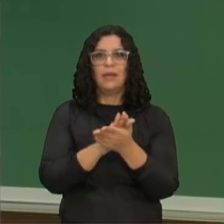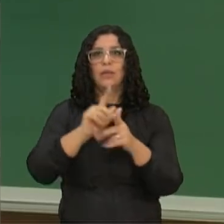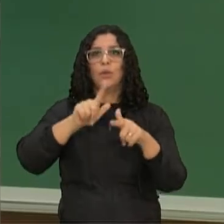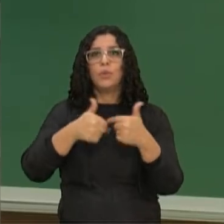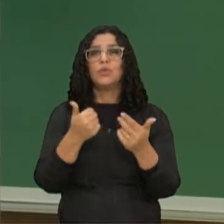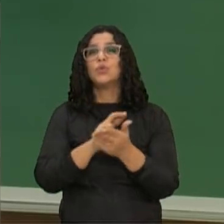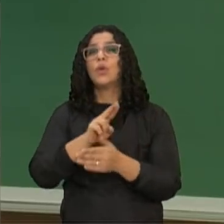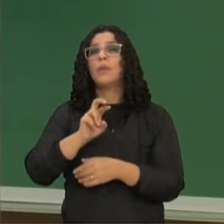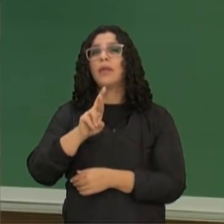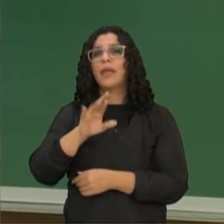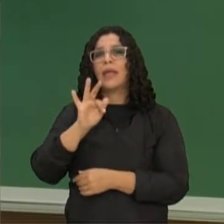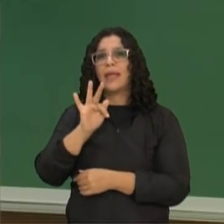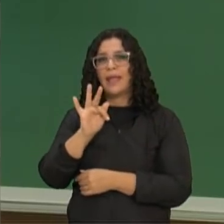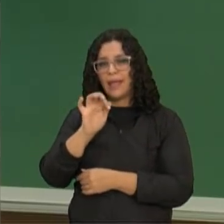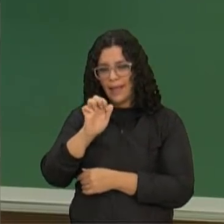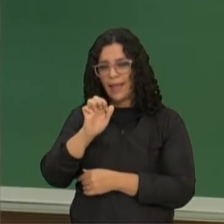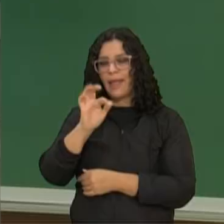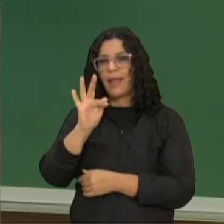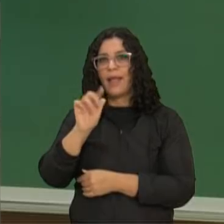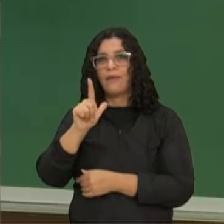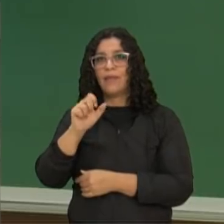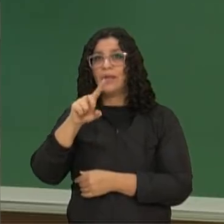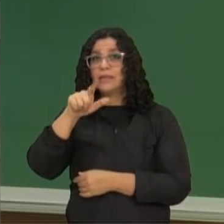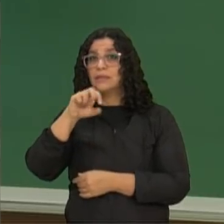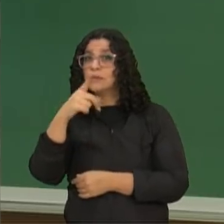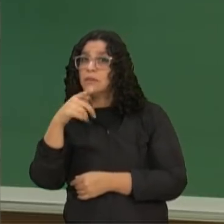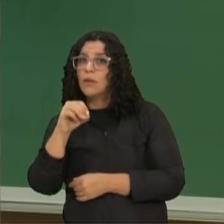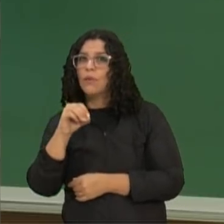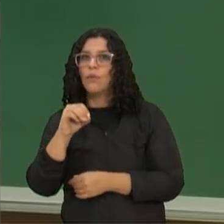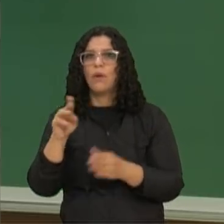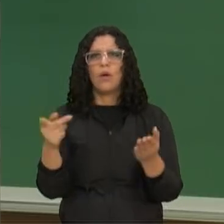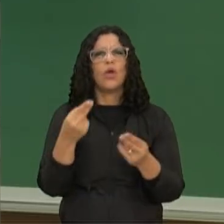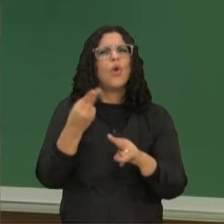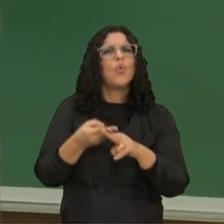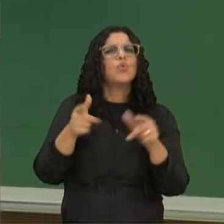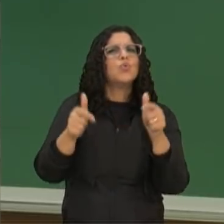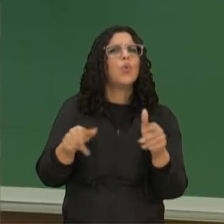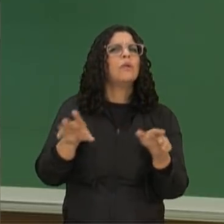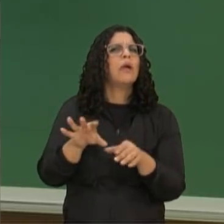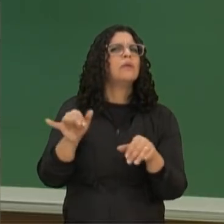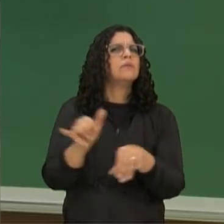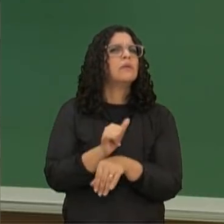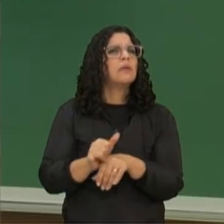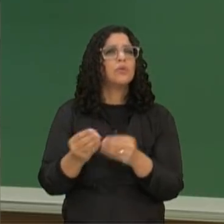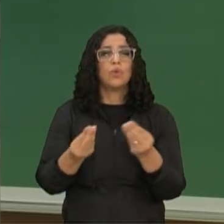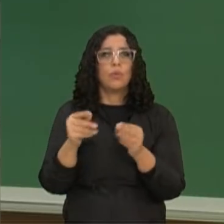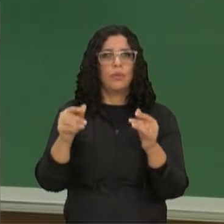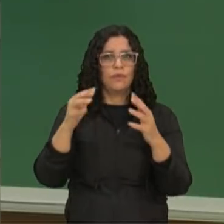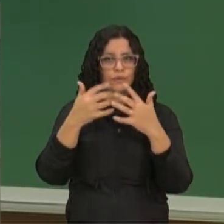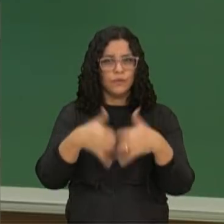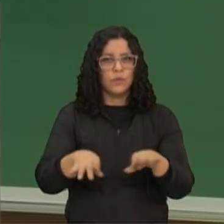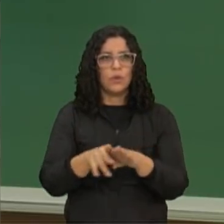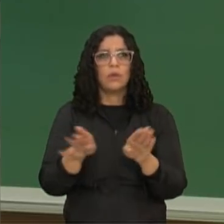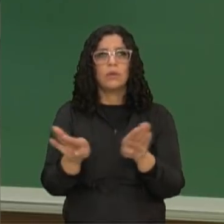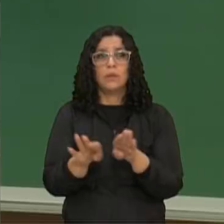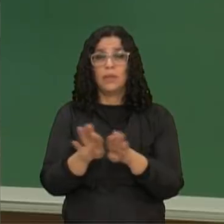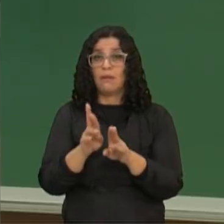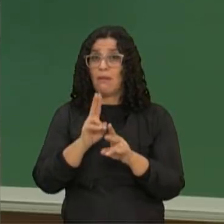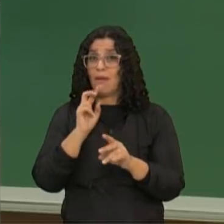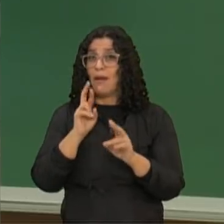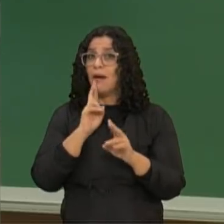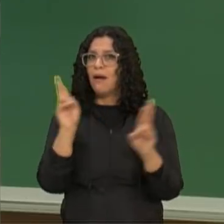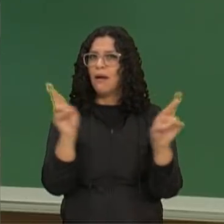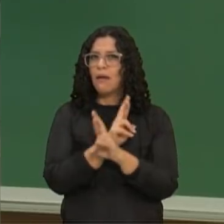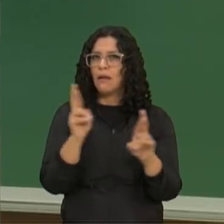chamada reflexão interna total. Mas aonde que usa isso? Vamos pegar aqui, ó, como correspondência e aí